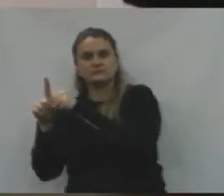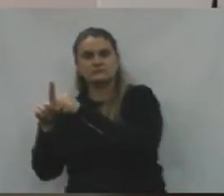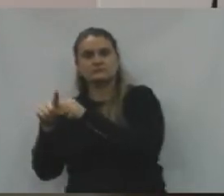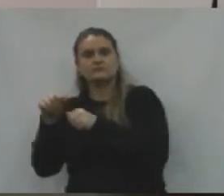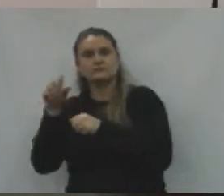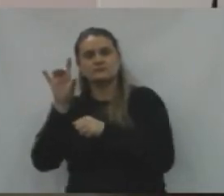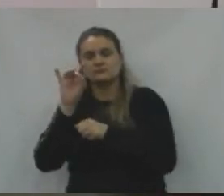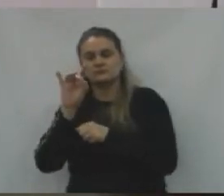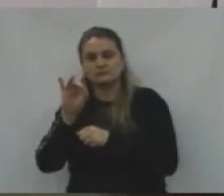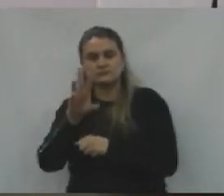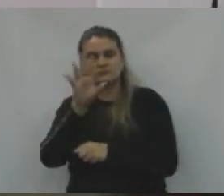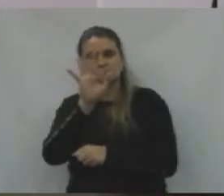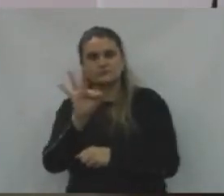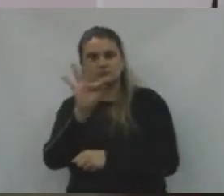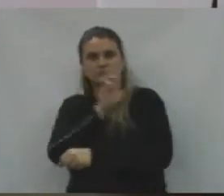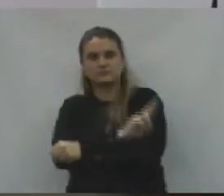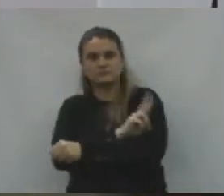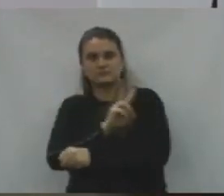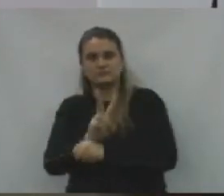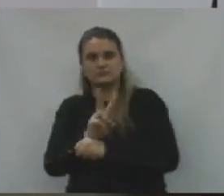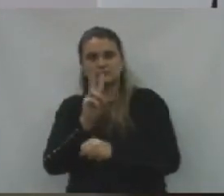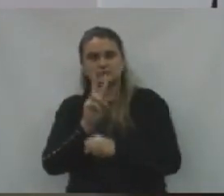cofres públicos para esse atendimento.